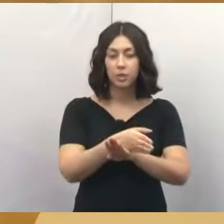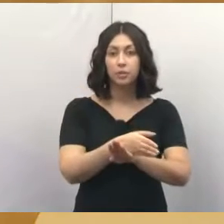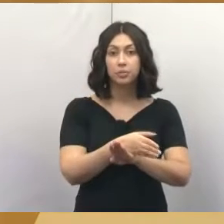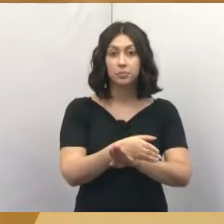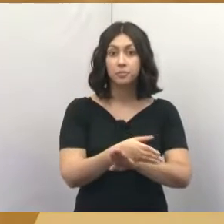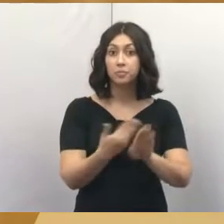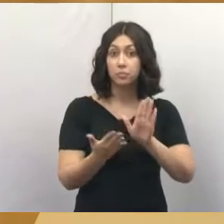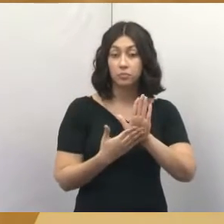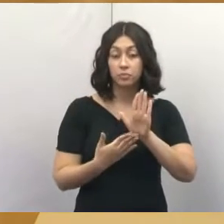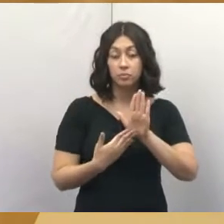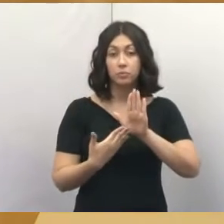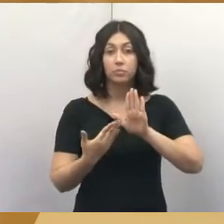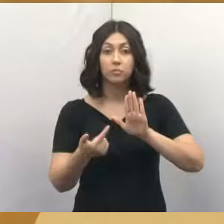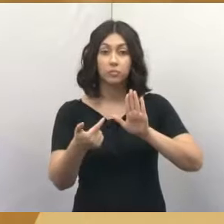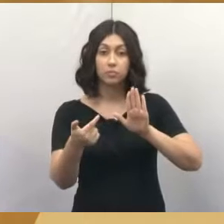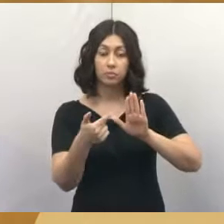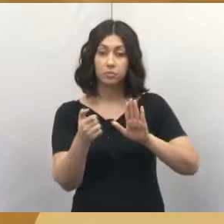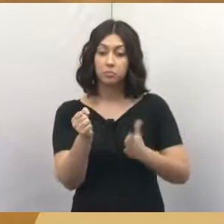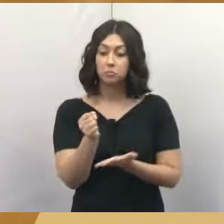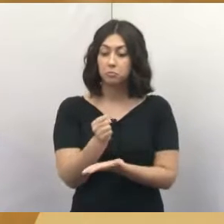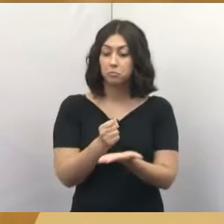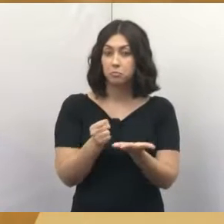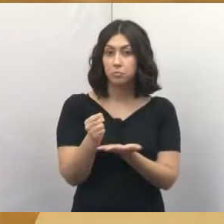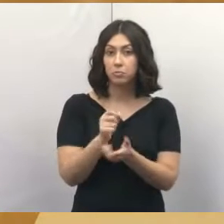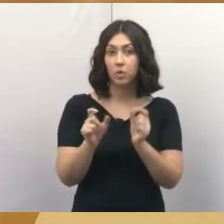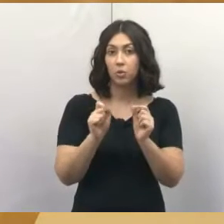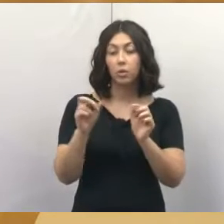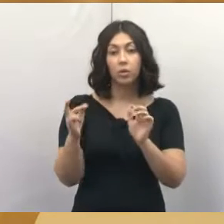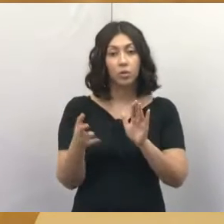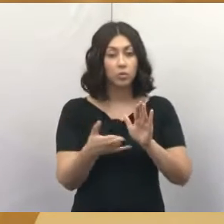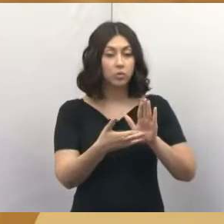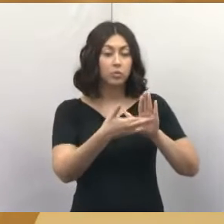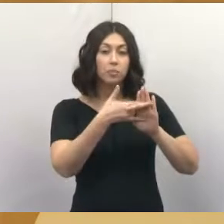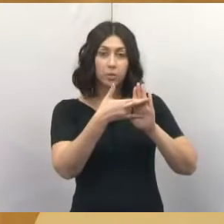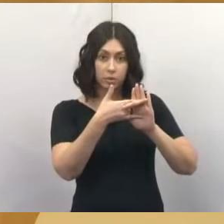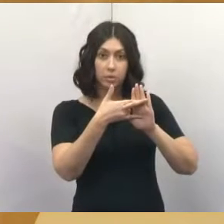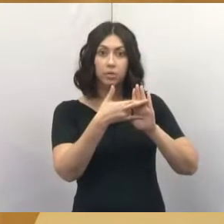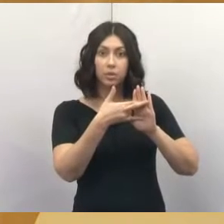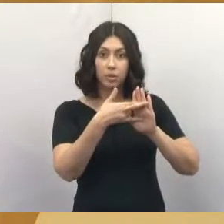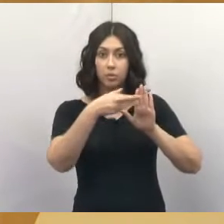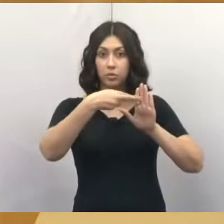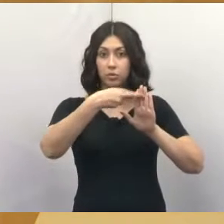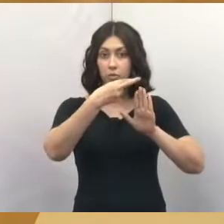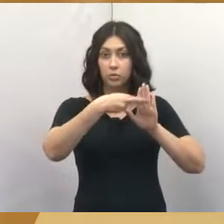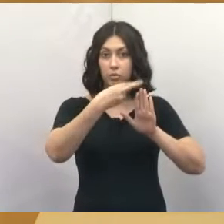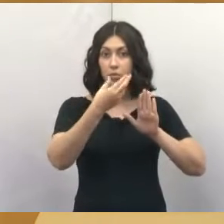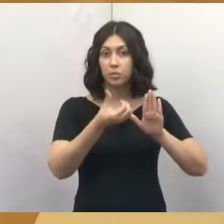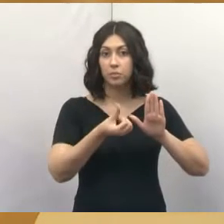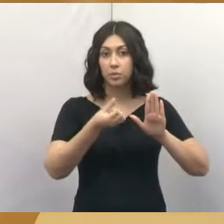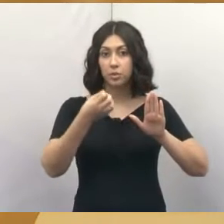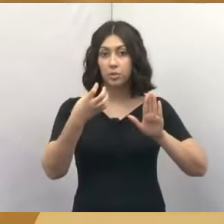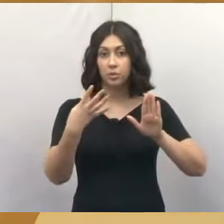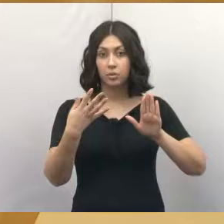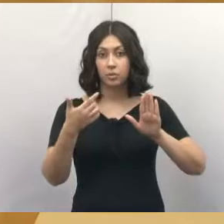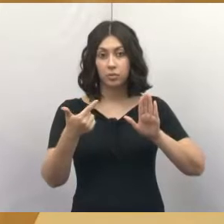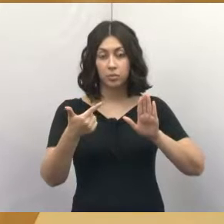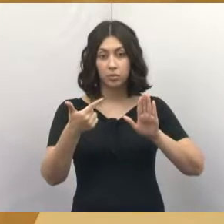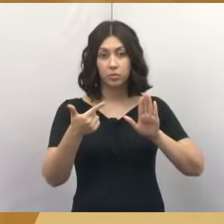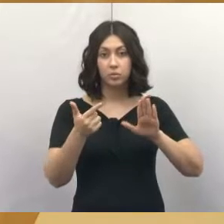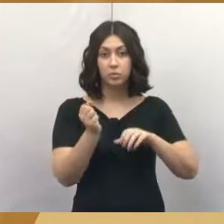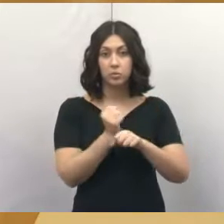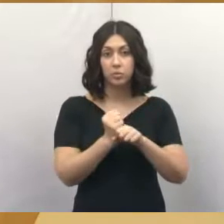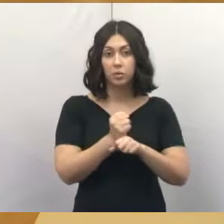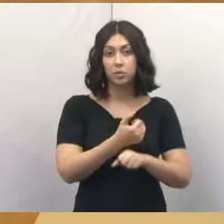matéria aqui proposta teve como base o atual regimento interno da Resolução 642, de 29 de setembro